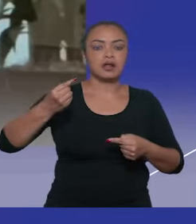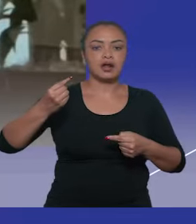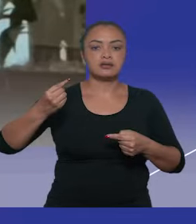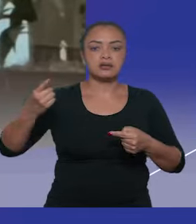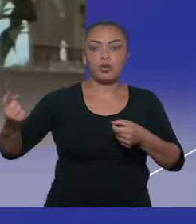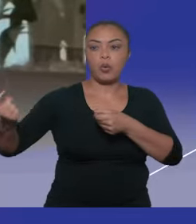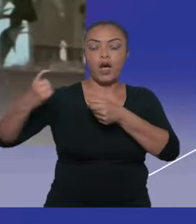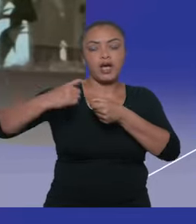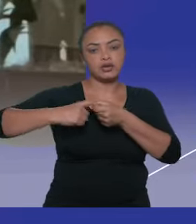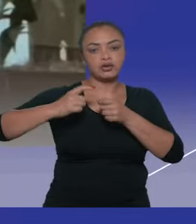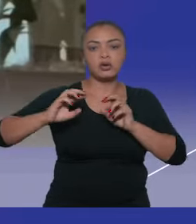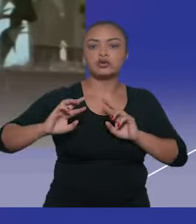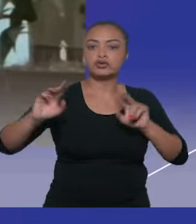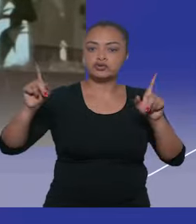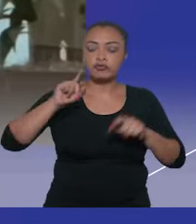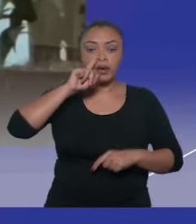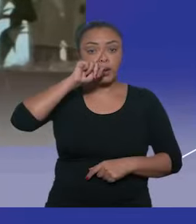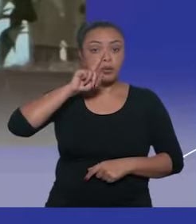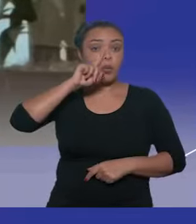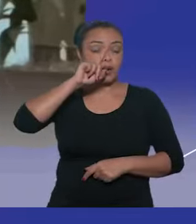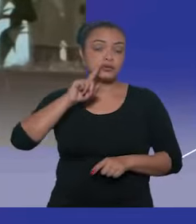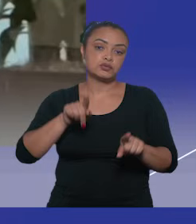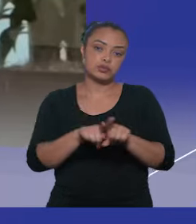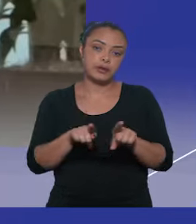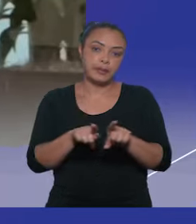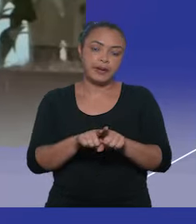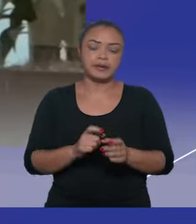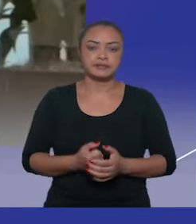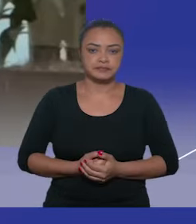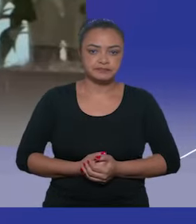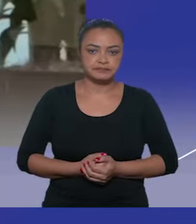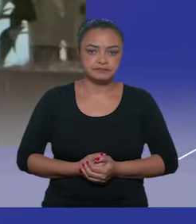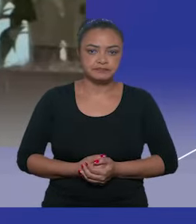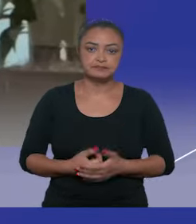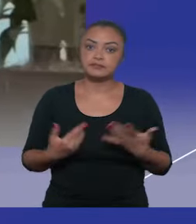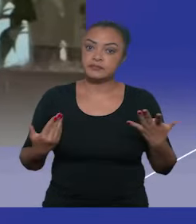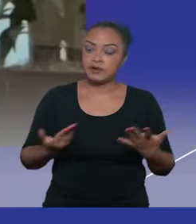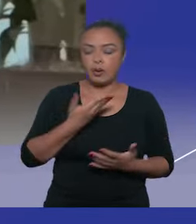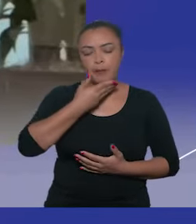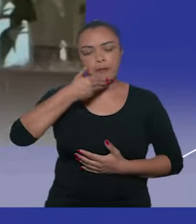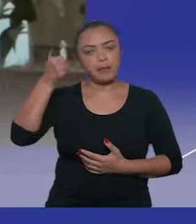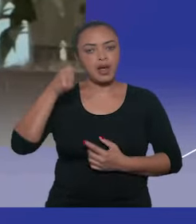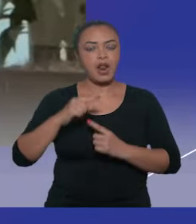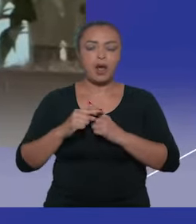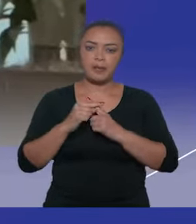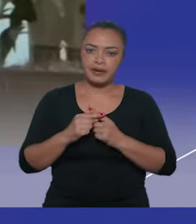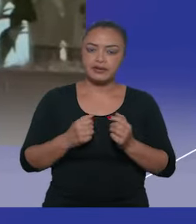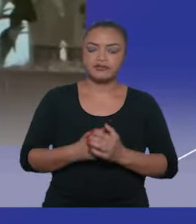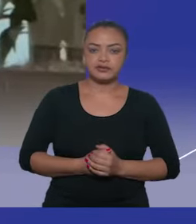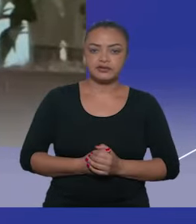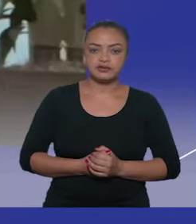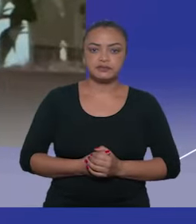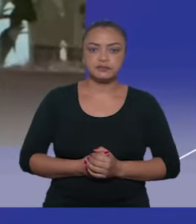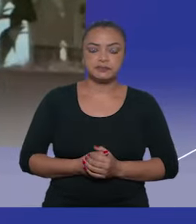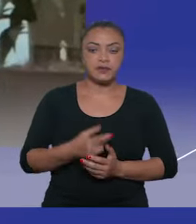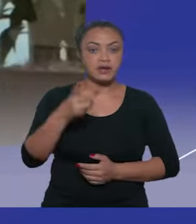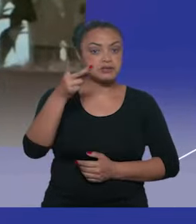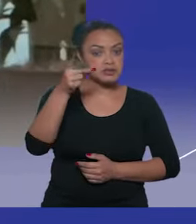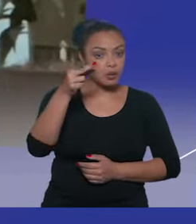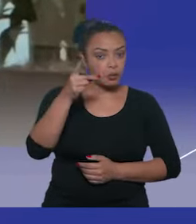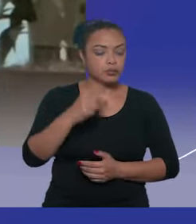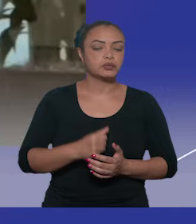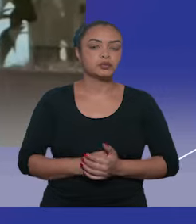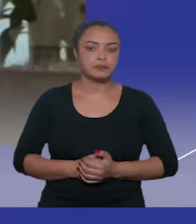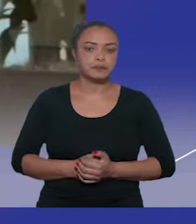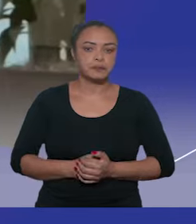investimentos para fora do Brasil, você descorrelaciona o retorno desses investimentos e, obviamente, o risco desses retornos com a